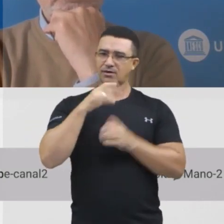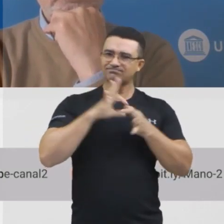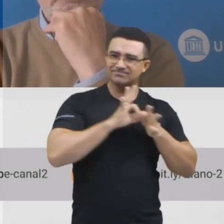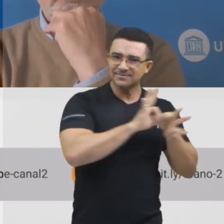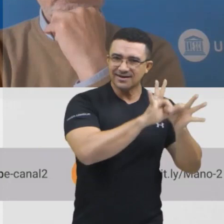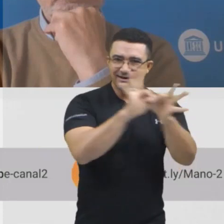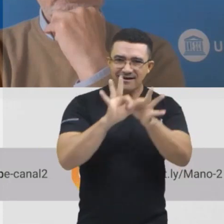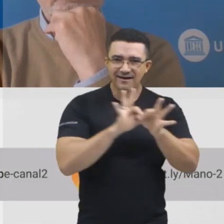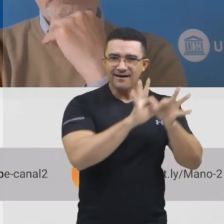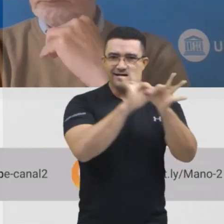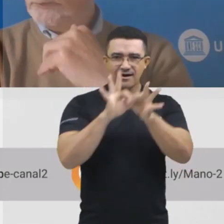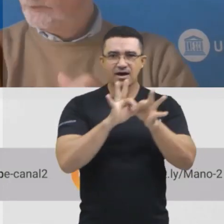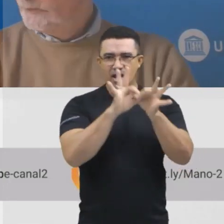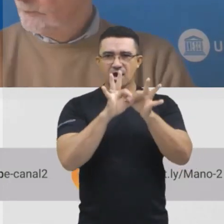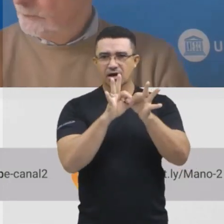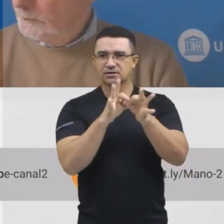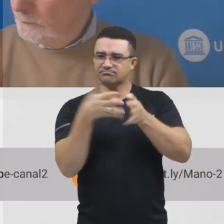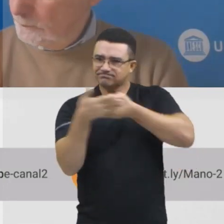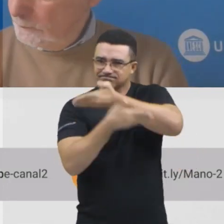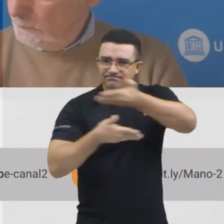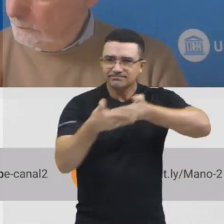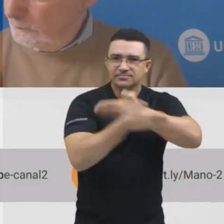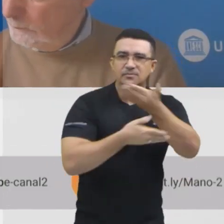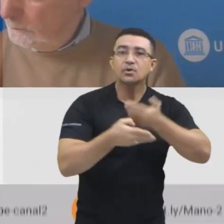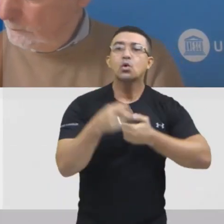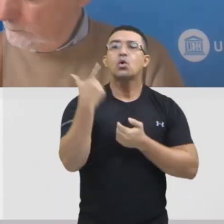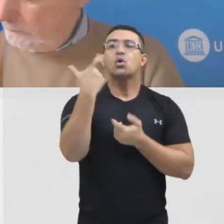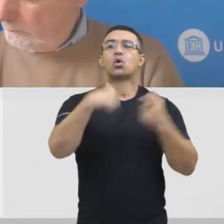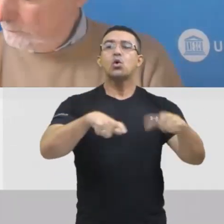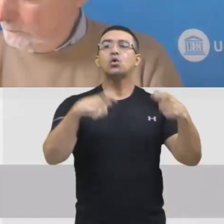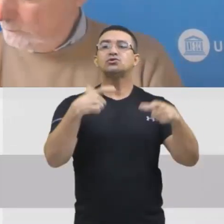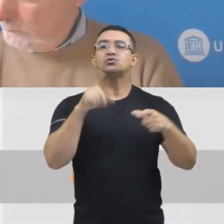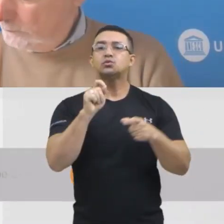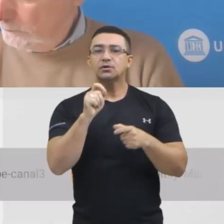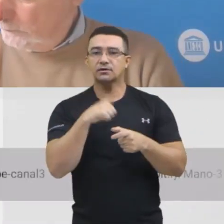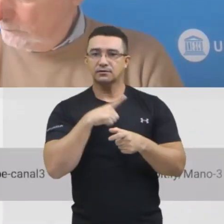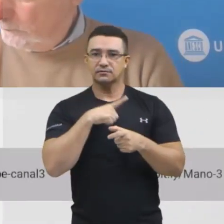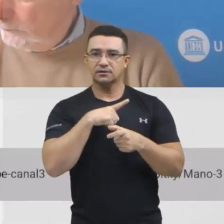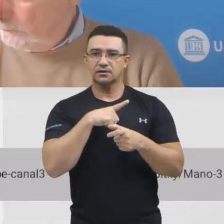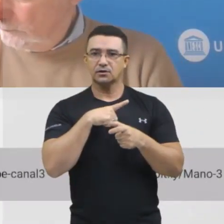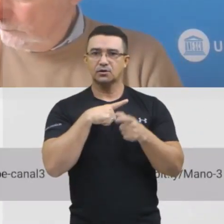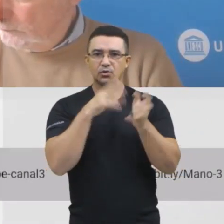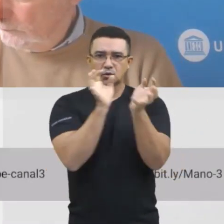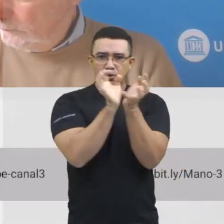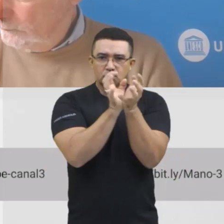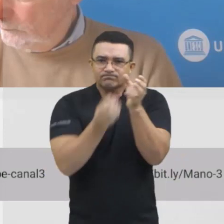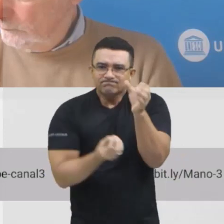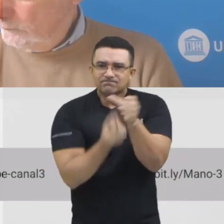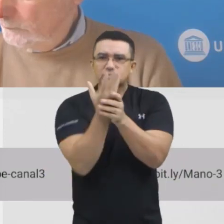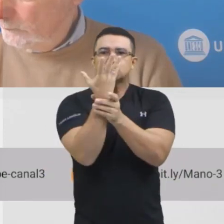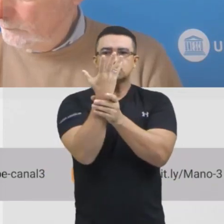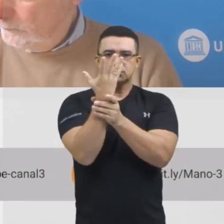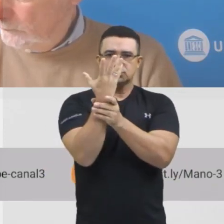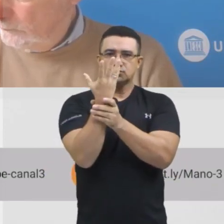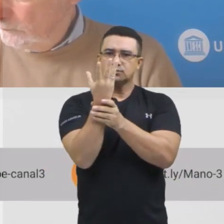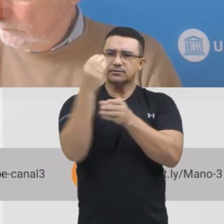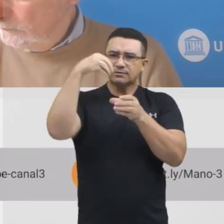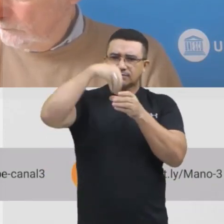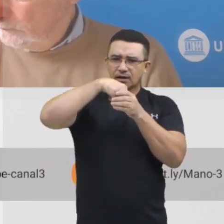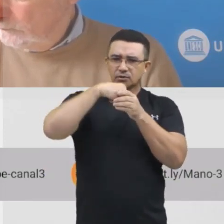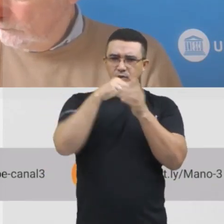colaborativa, eu posso dizer, que é uma rede onde veio em cadeia, surgiu dentro de uma